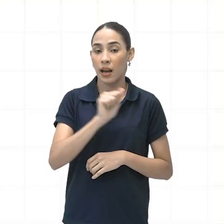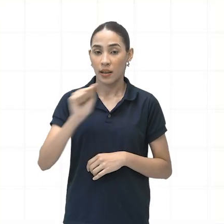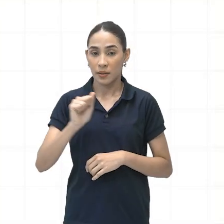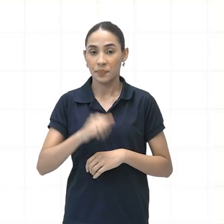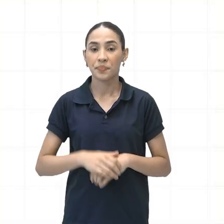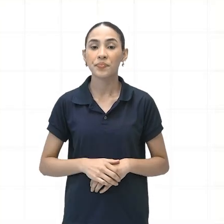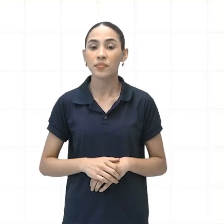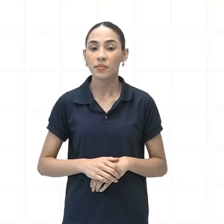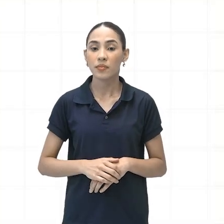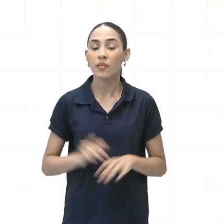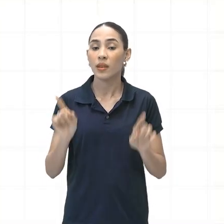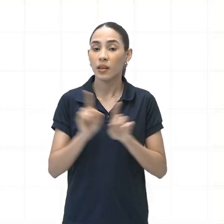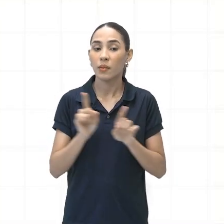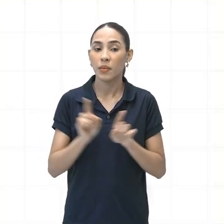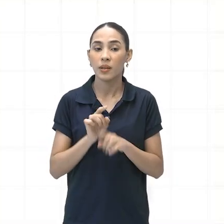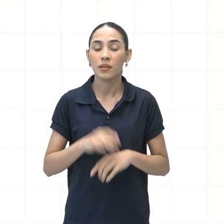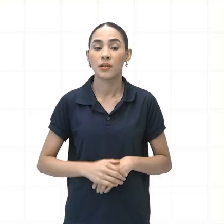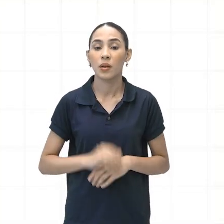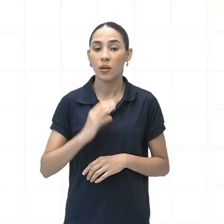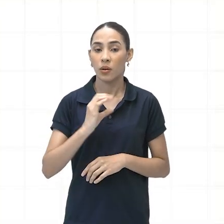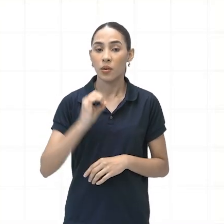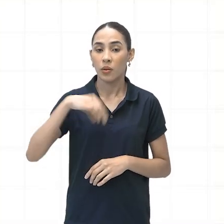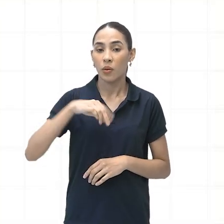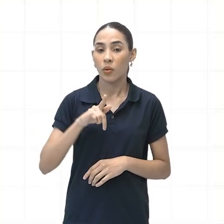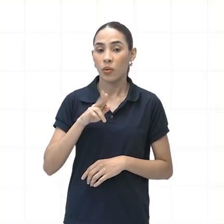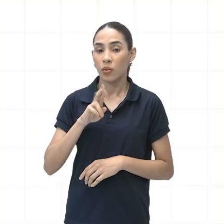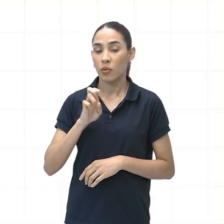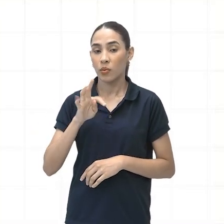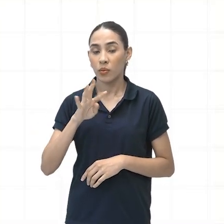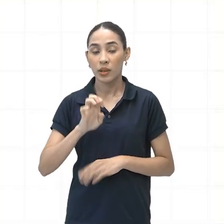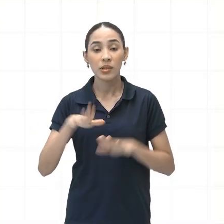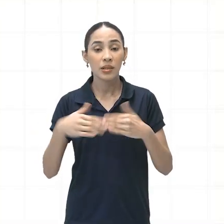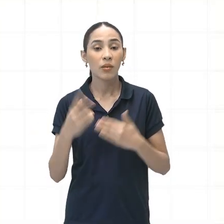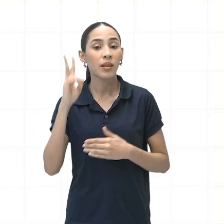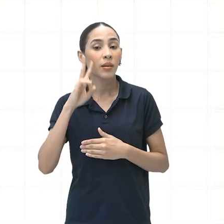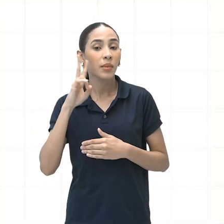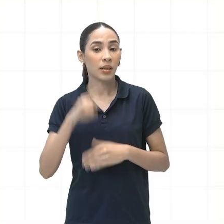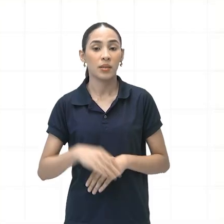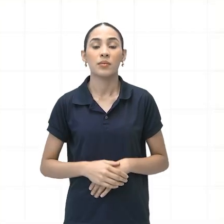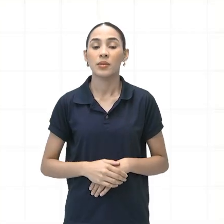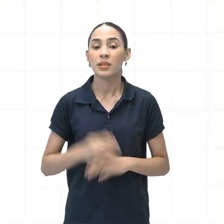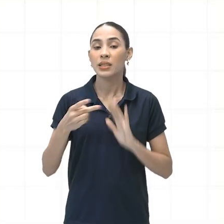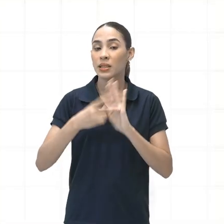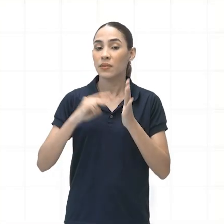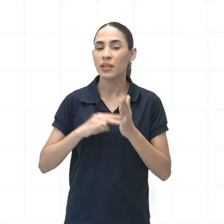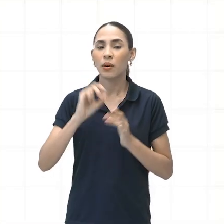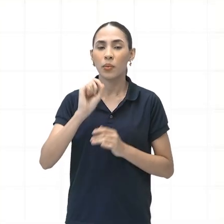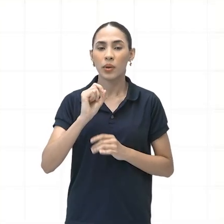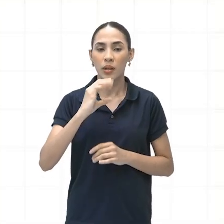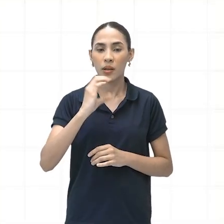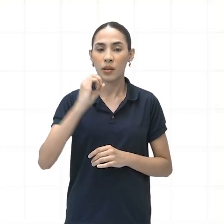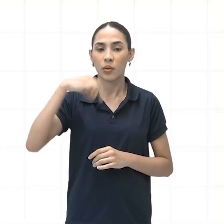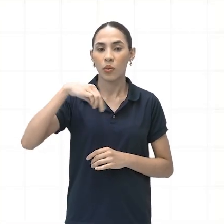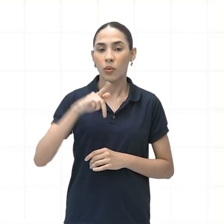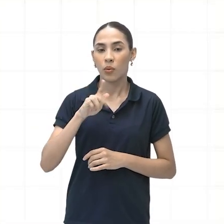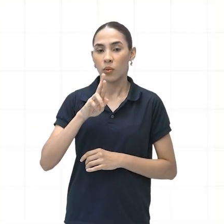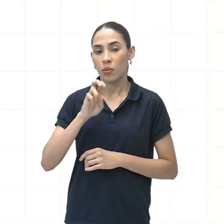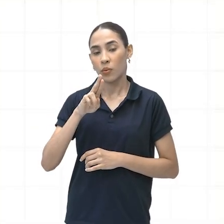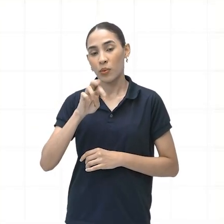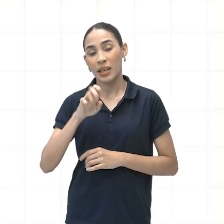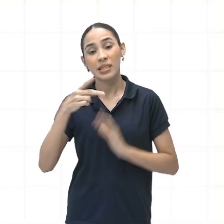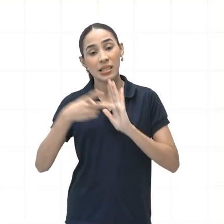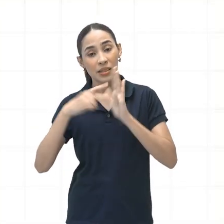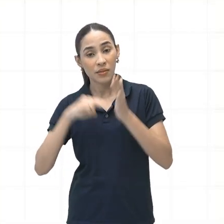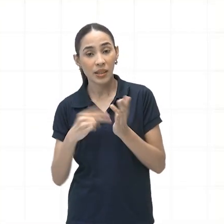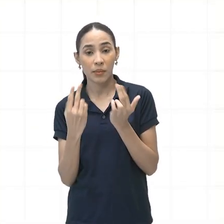AA. Respectivamente congruentes, né? Lembrando que congruentes significa a mesma medida. Se um ângulo